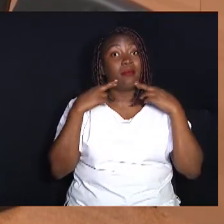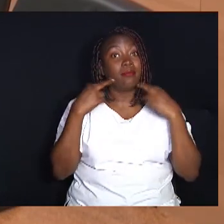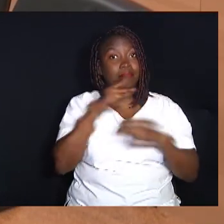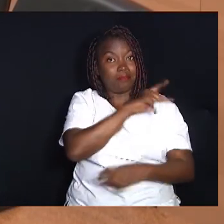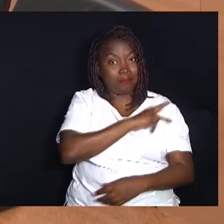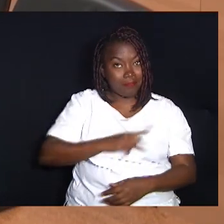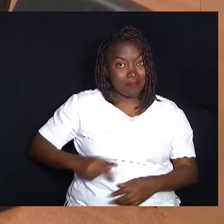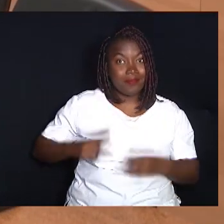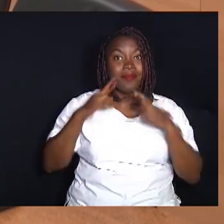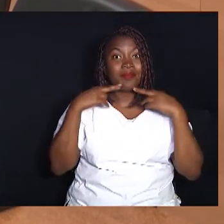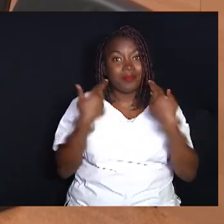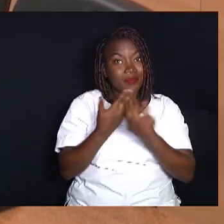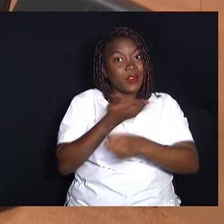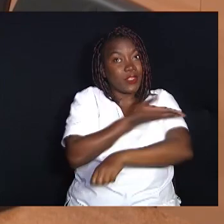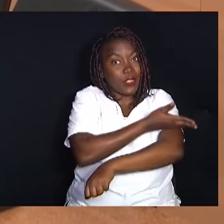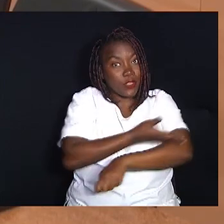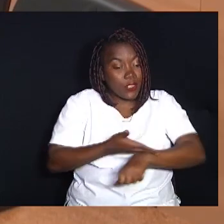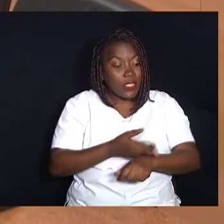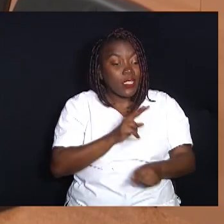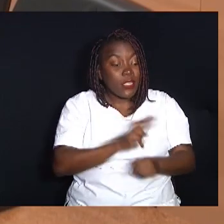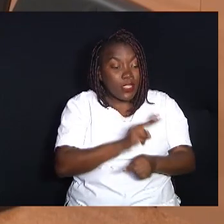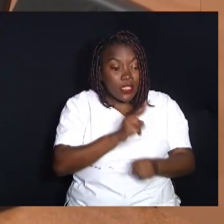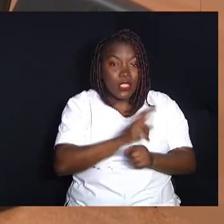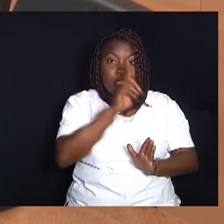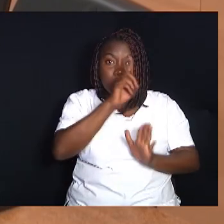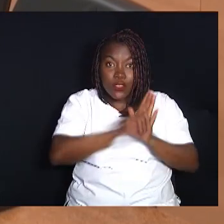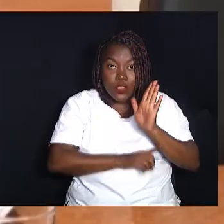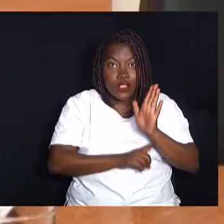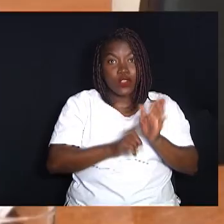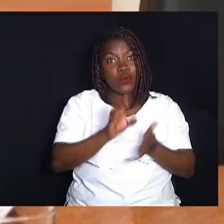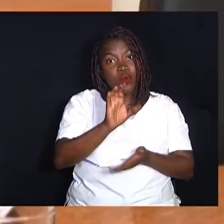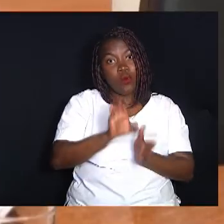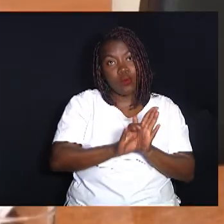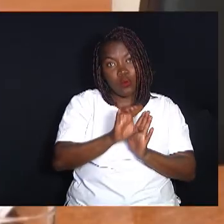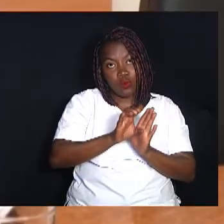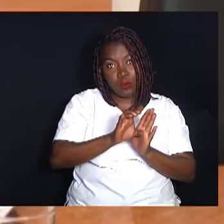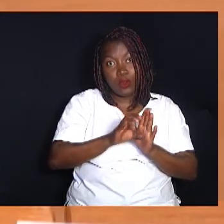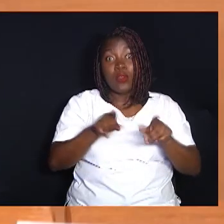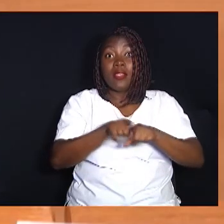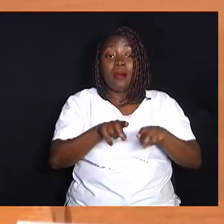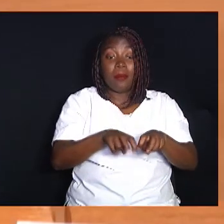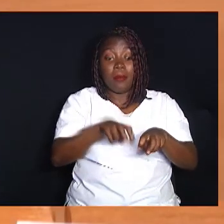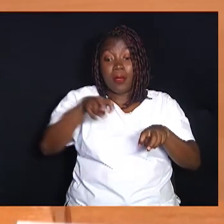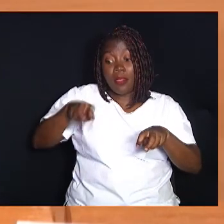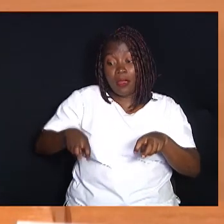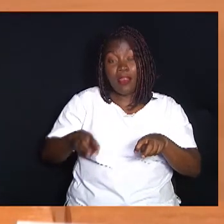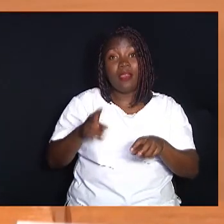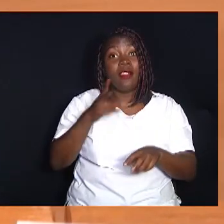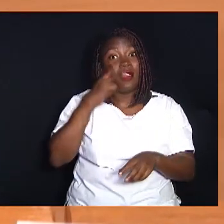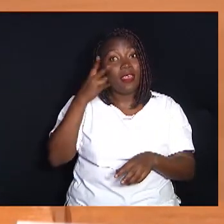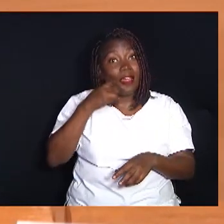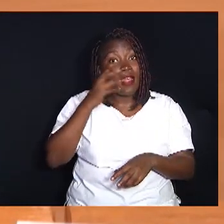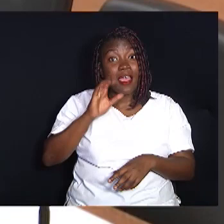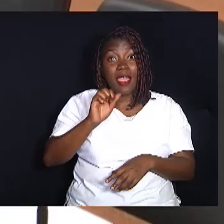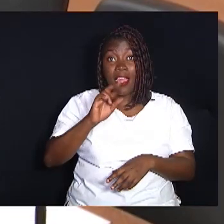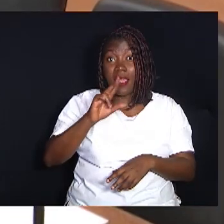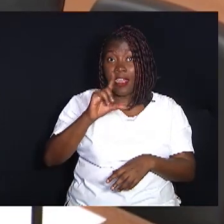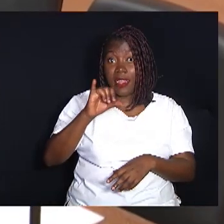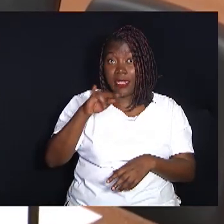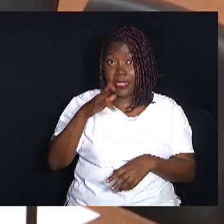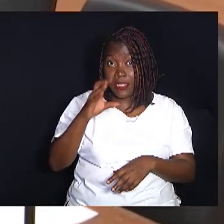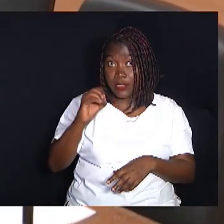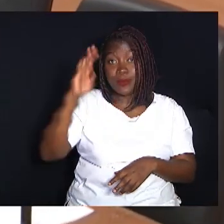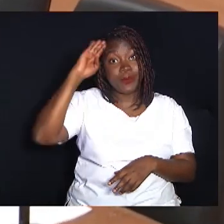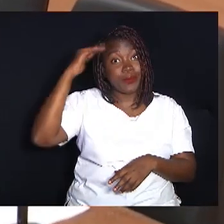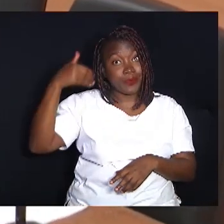do Consumidor. Também estiveram presentes e fizeram parte da mesa o vereador Carlinhos Camelô e a vereadora Débora Palermo.